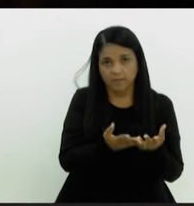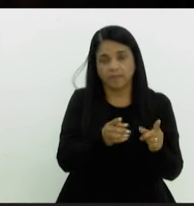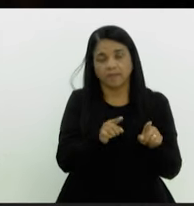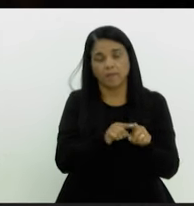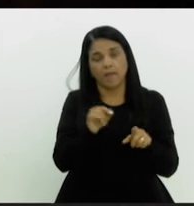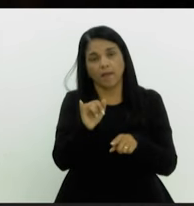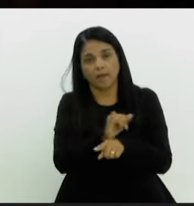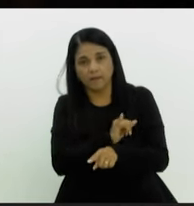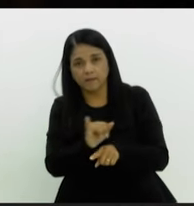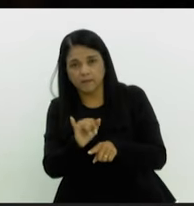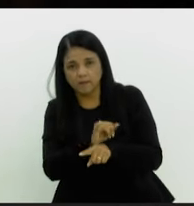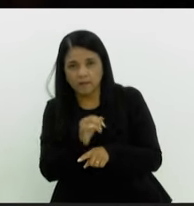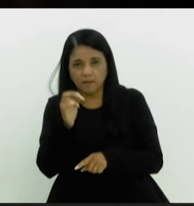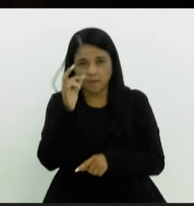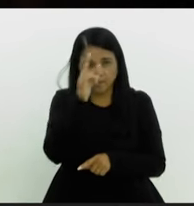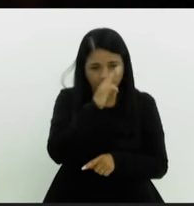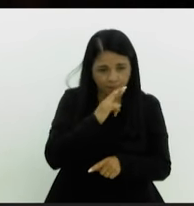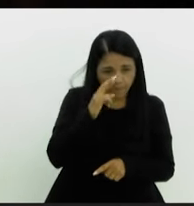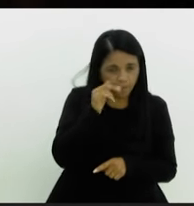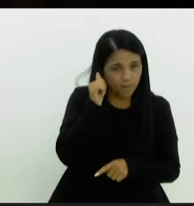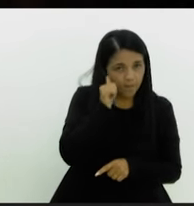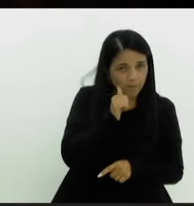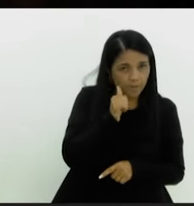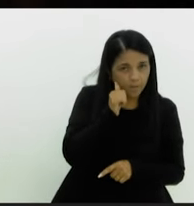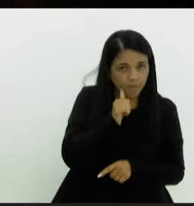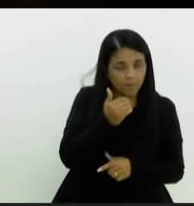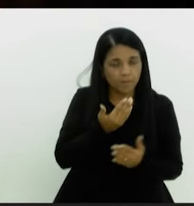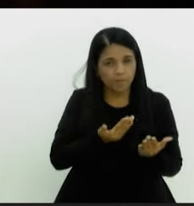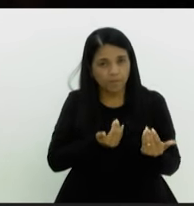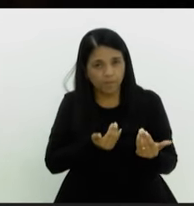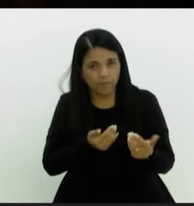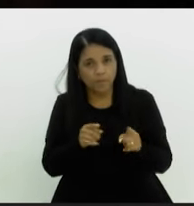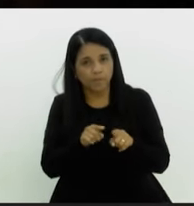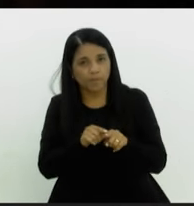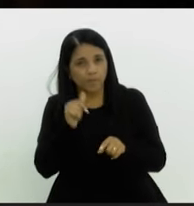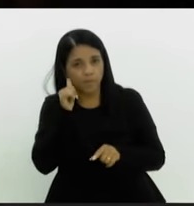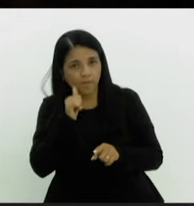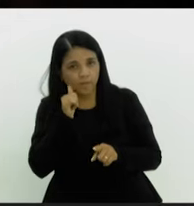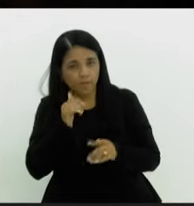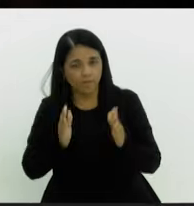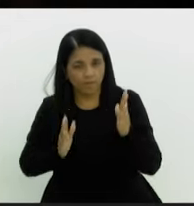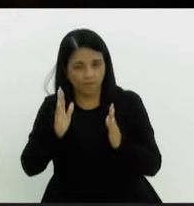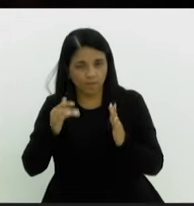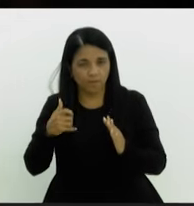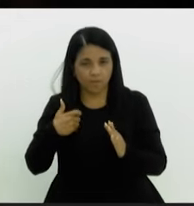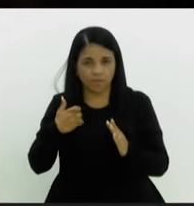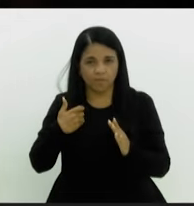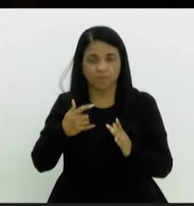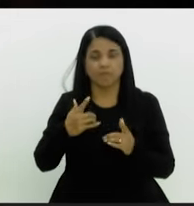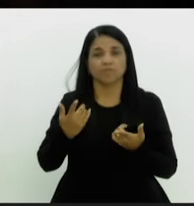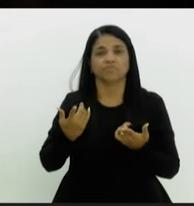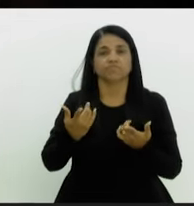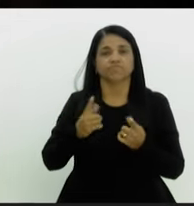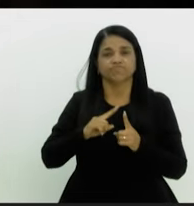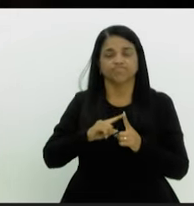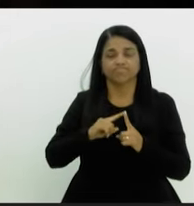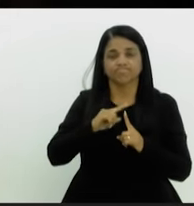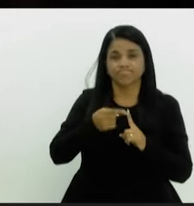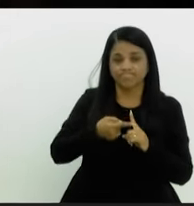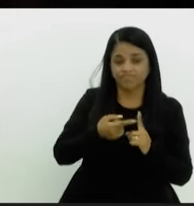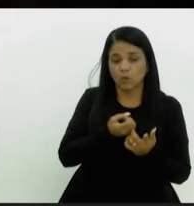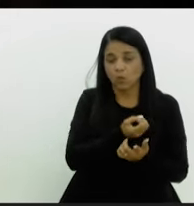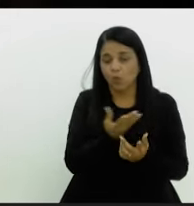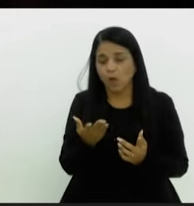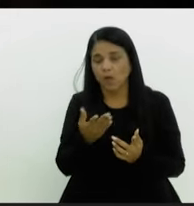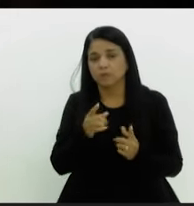estratégia de monitoramento das meninas e mulheres em em idade fértil número de consultas de pré-natal